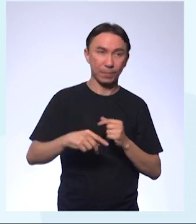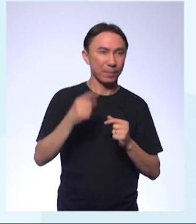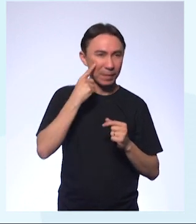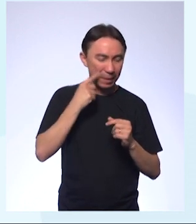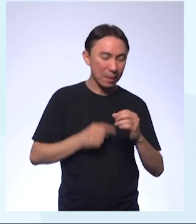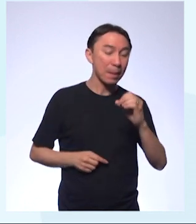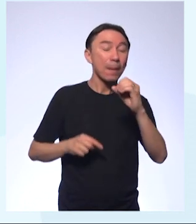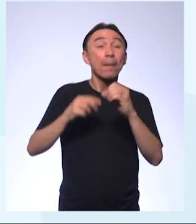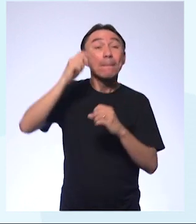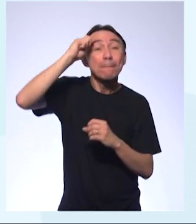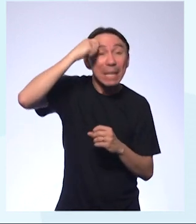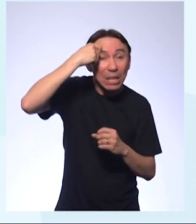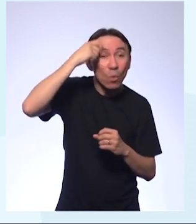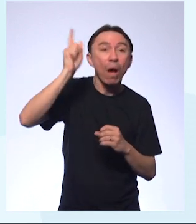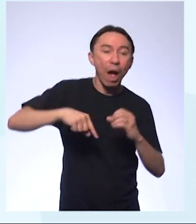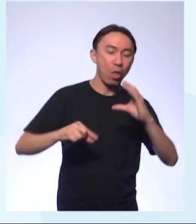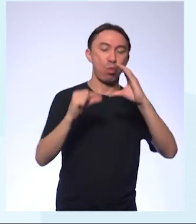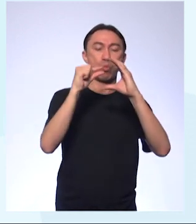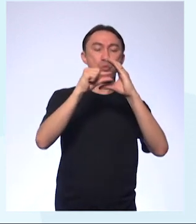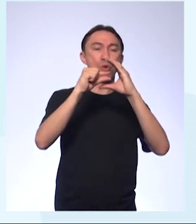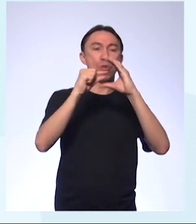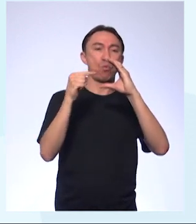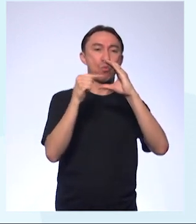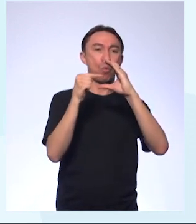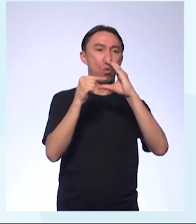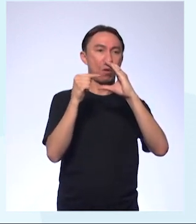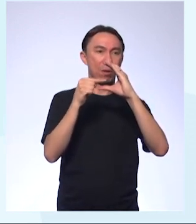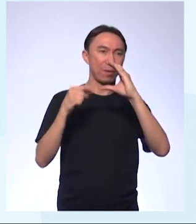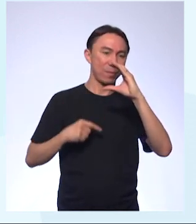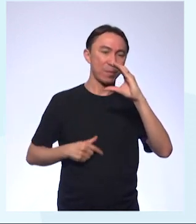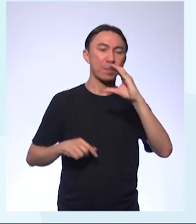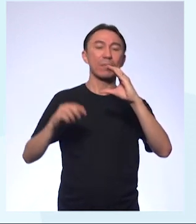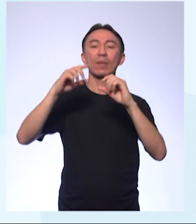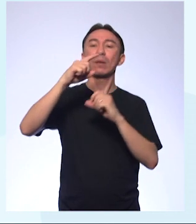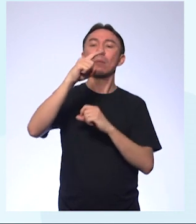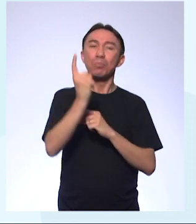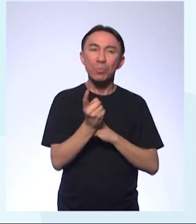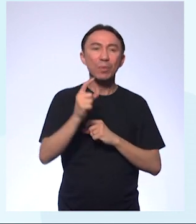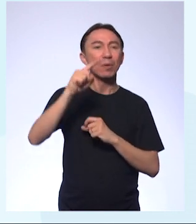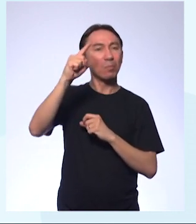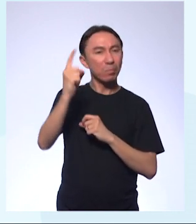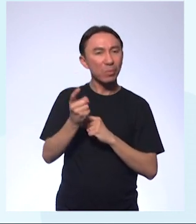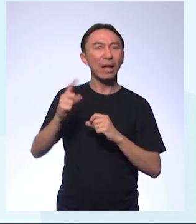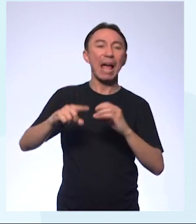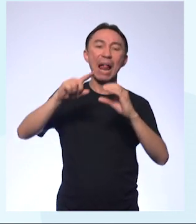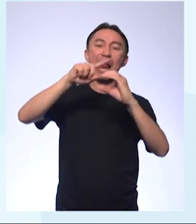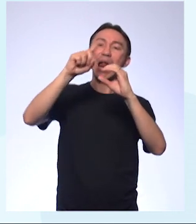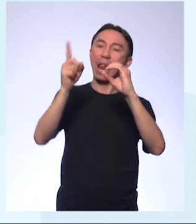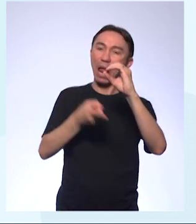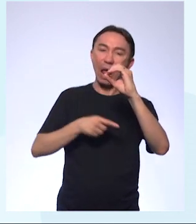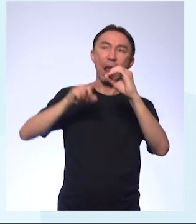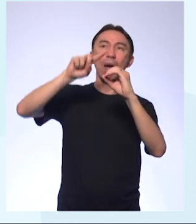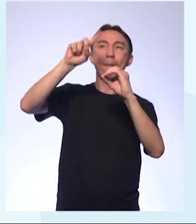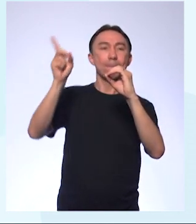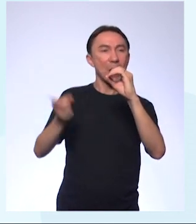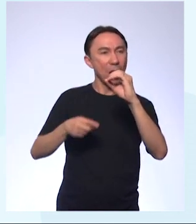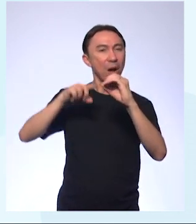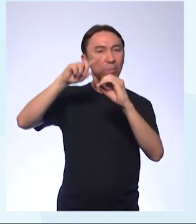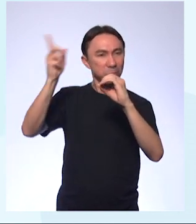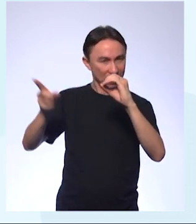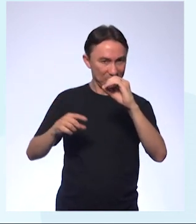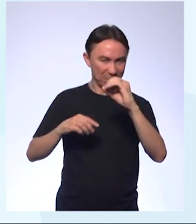Aqui é uma representação do que seria vamos pensar assim, um pedacinho de um átomo segundo Bohr. Então, aquela parte pretinha é